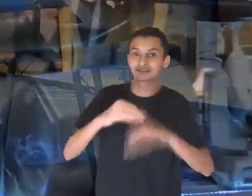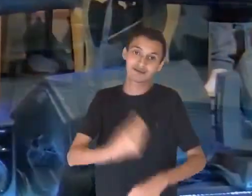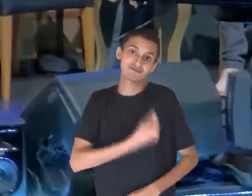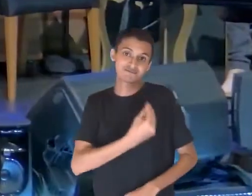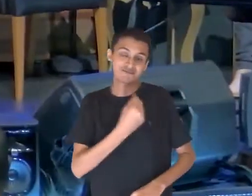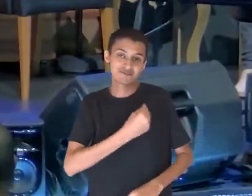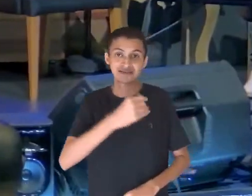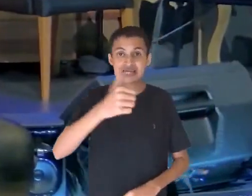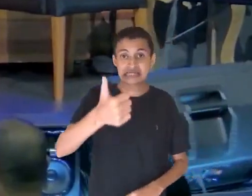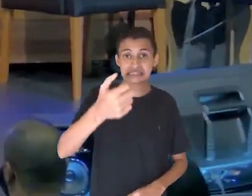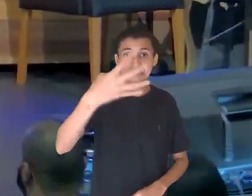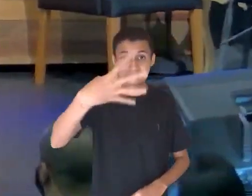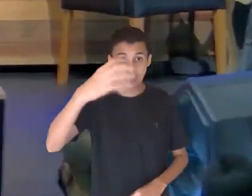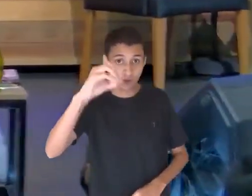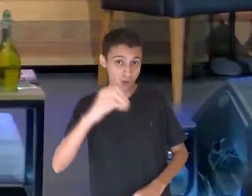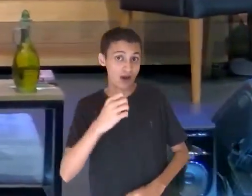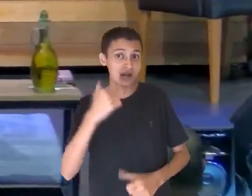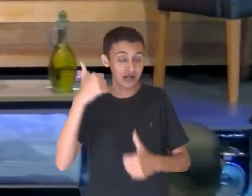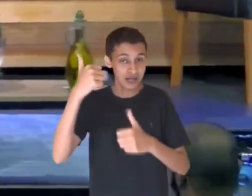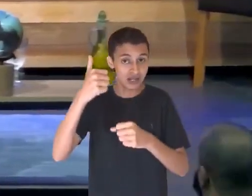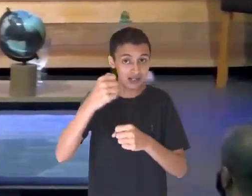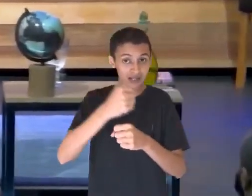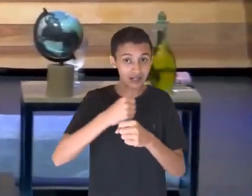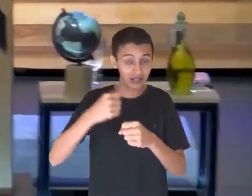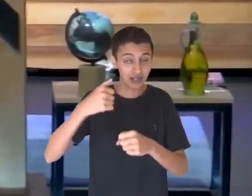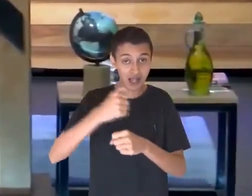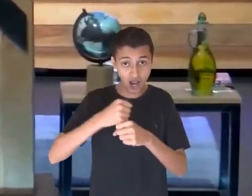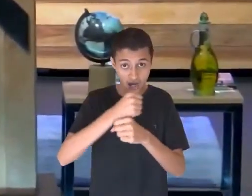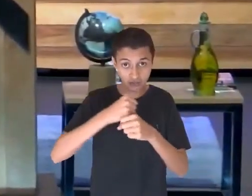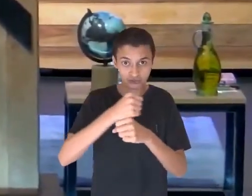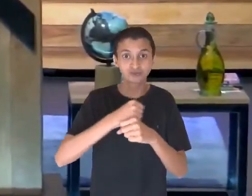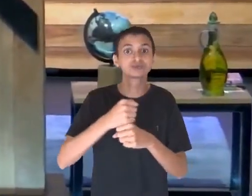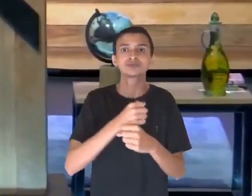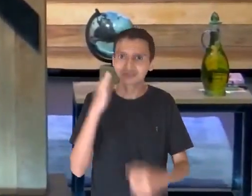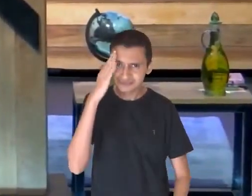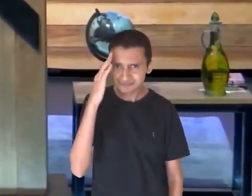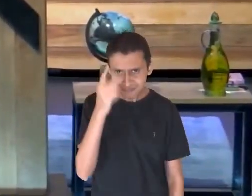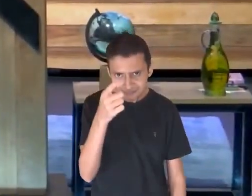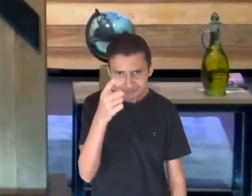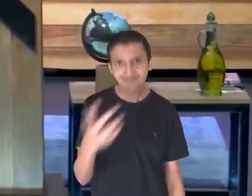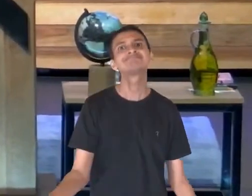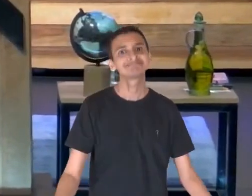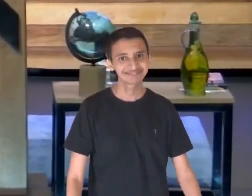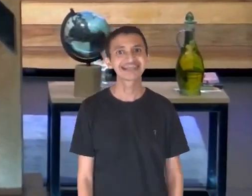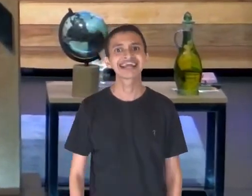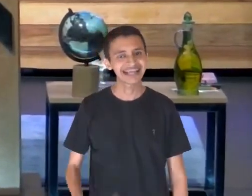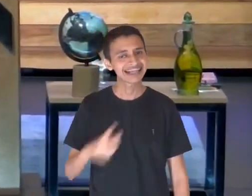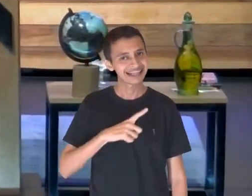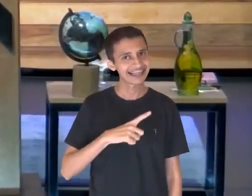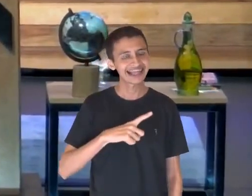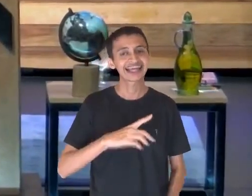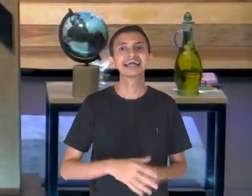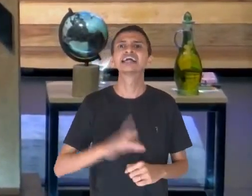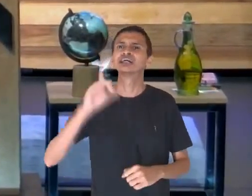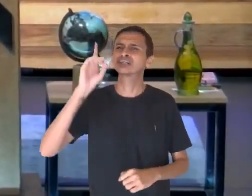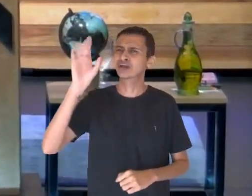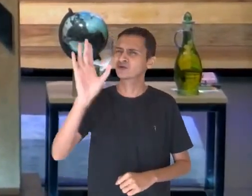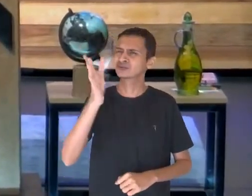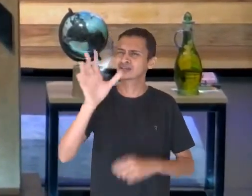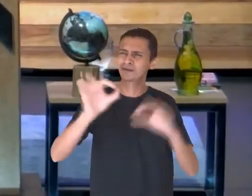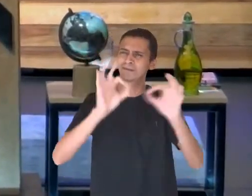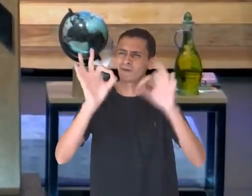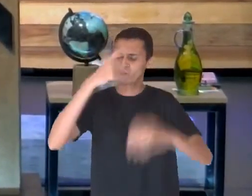salva o engano de alguns dias para lá ou para cá. Mas o seu DNA, ele já foi predeterminado por Deus. Deus é lindão,